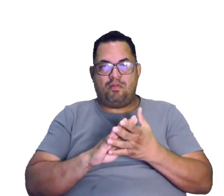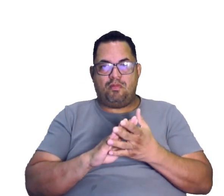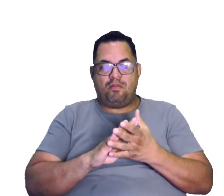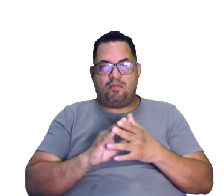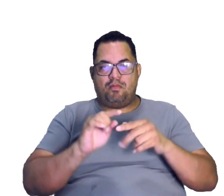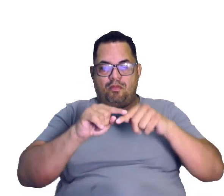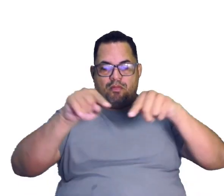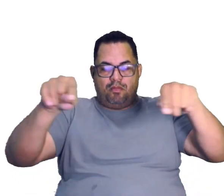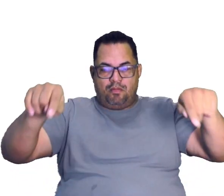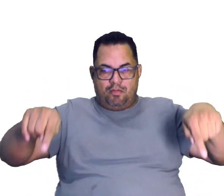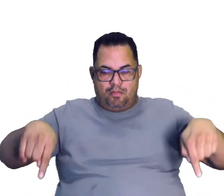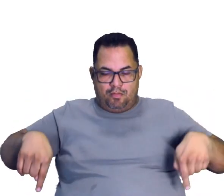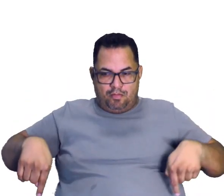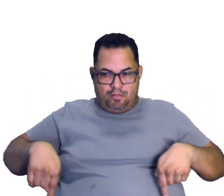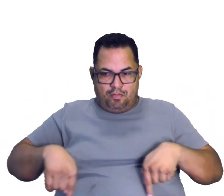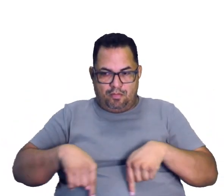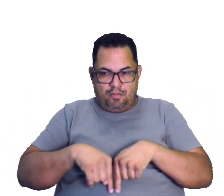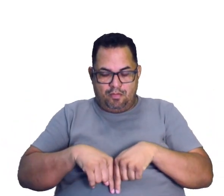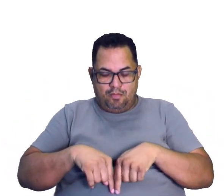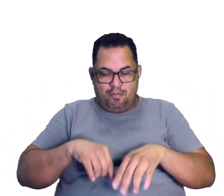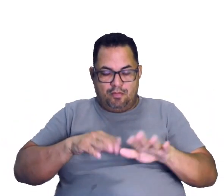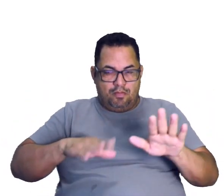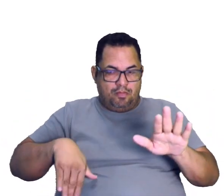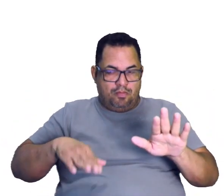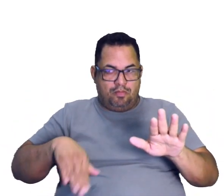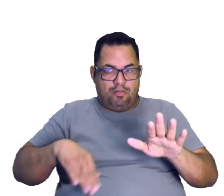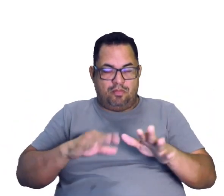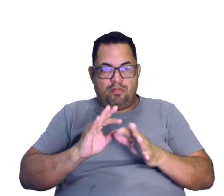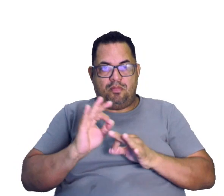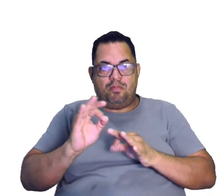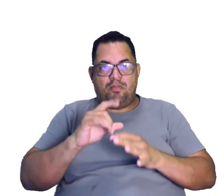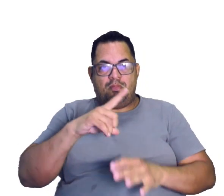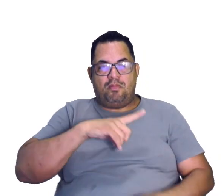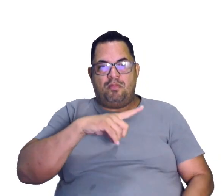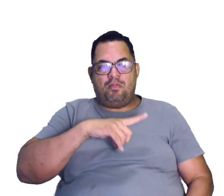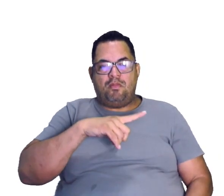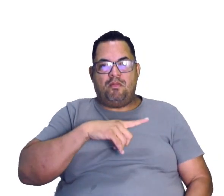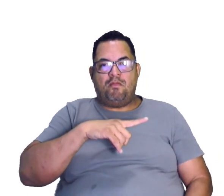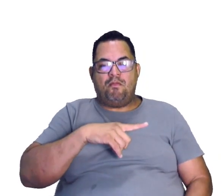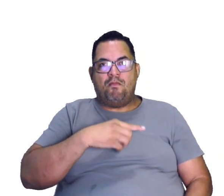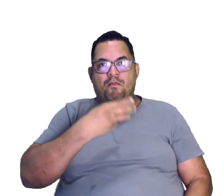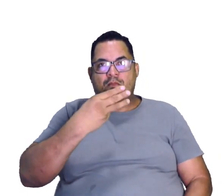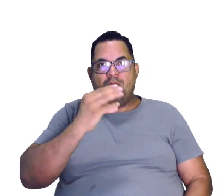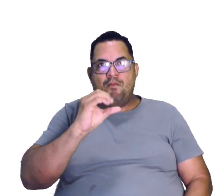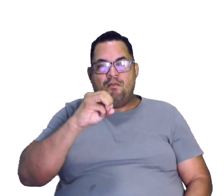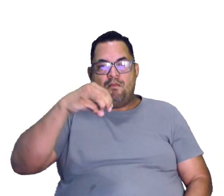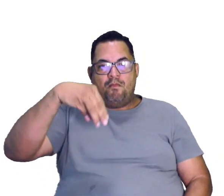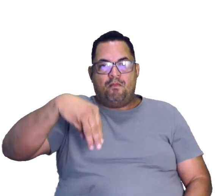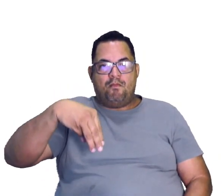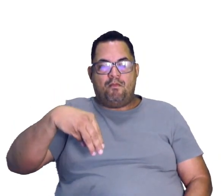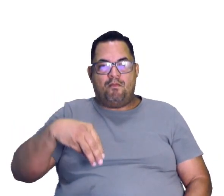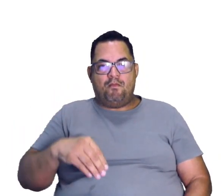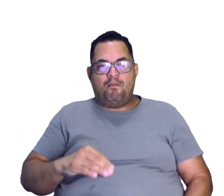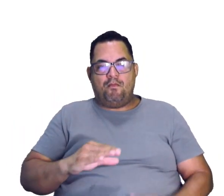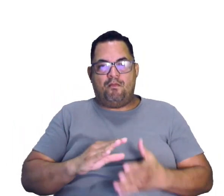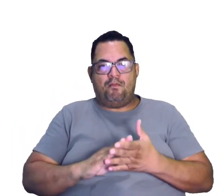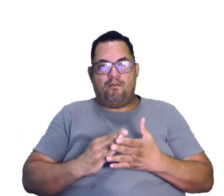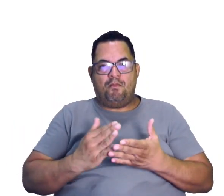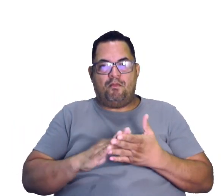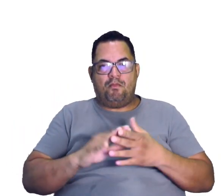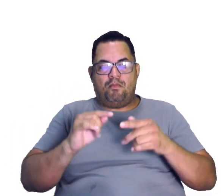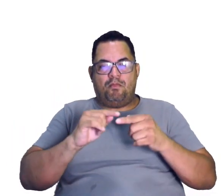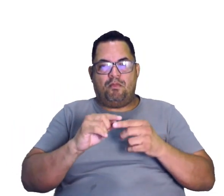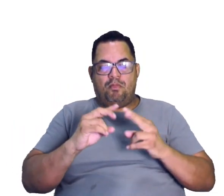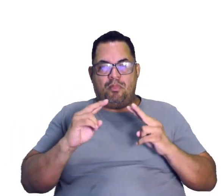piscina com a forma de paralelepípedo possui 30 metros cúbicos de